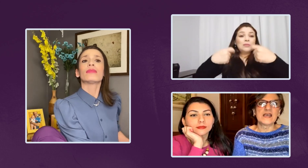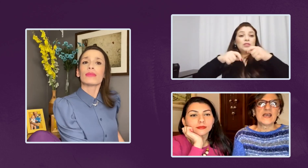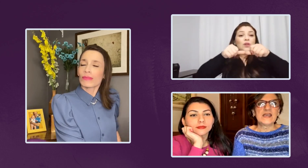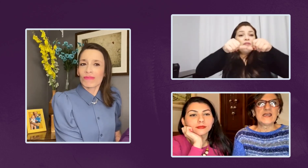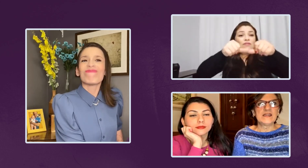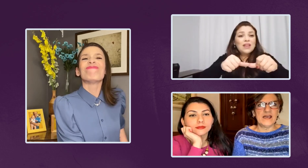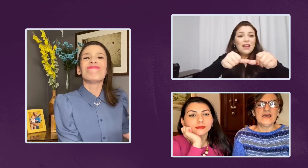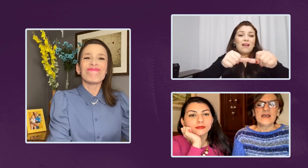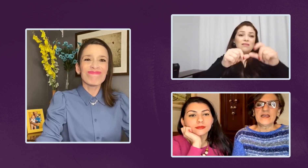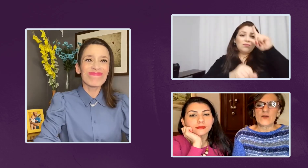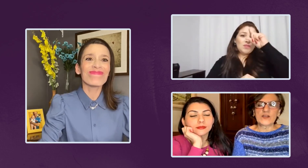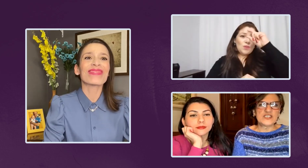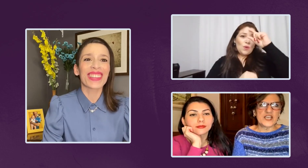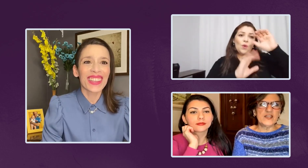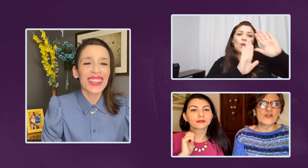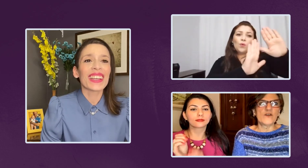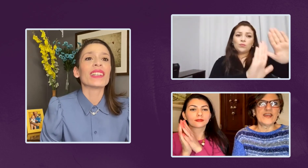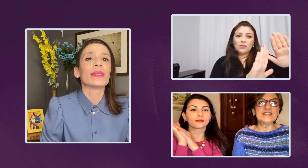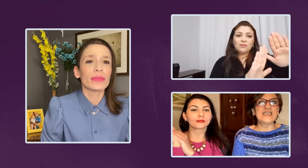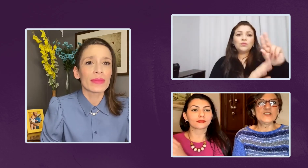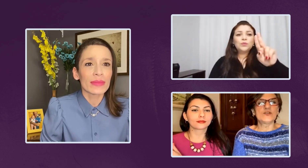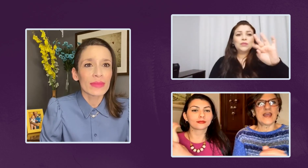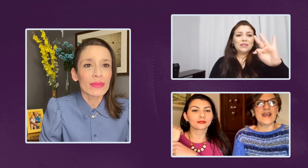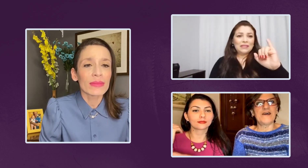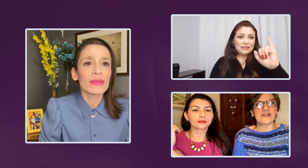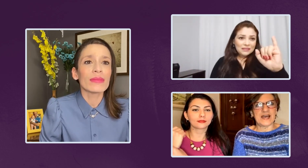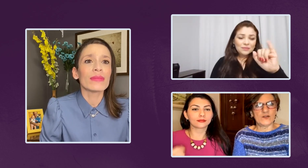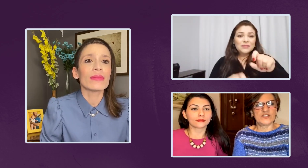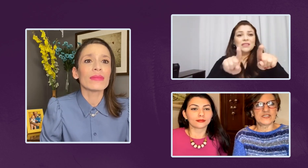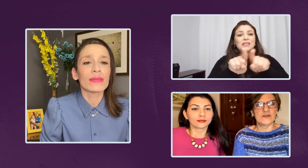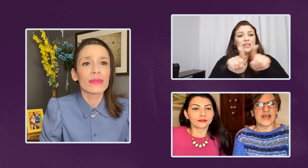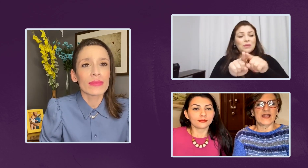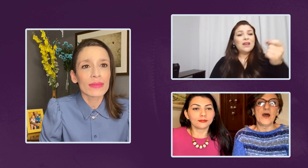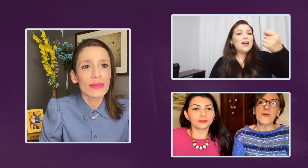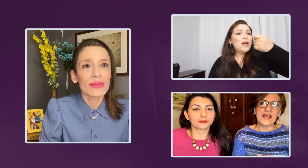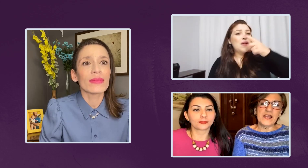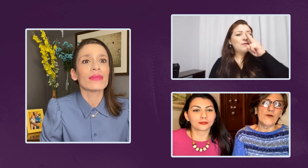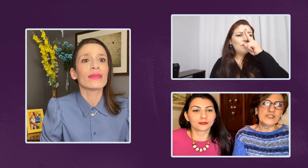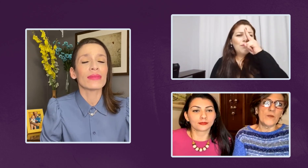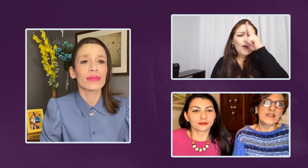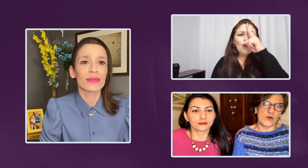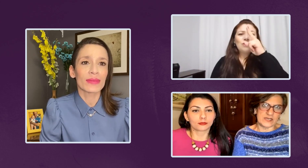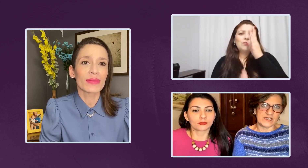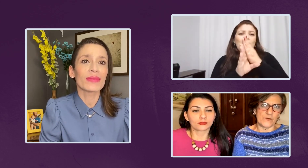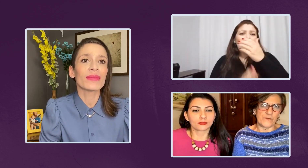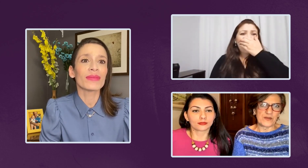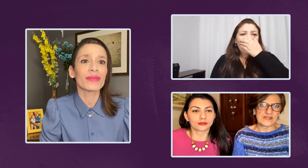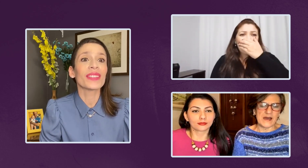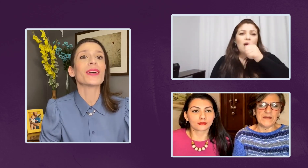fortes, e oxigênio, e talvez isso tenha afetado a audição dela, porque até hoje é uma